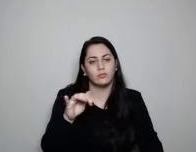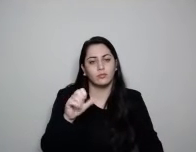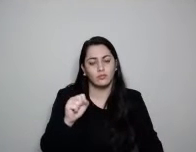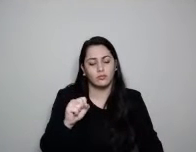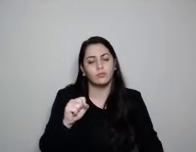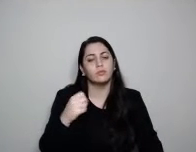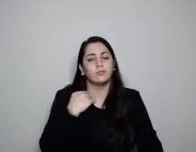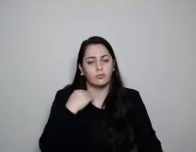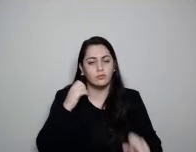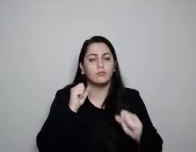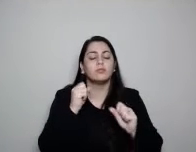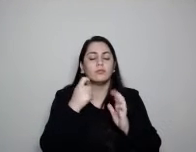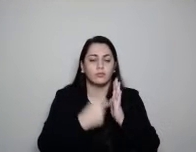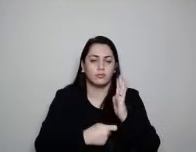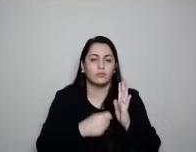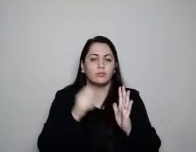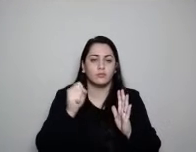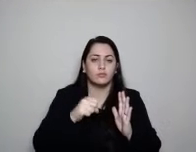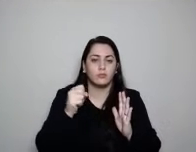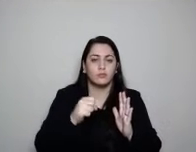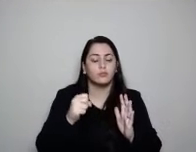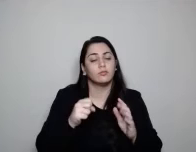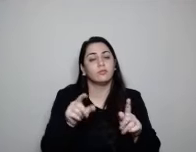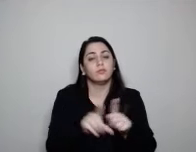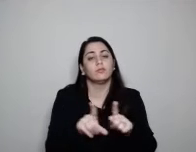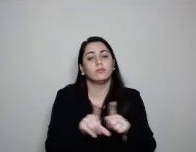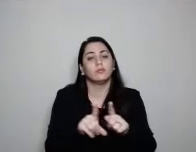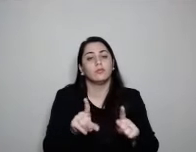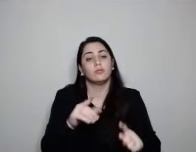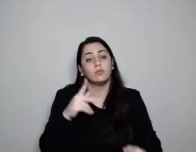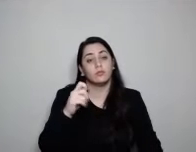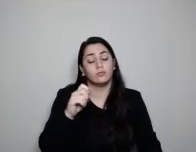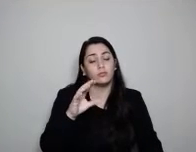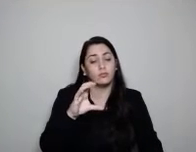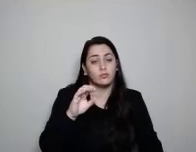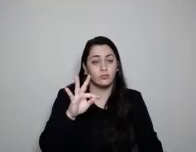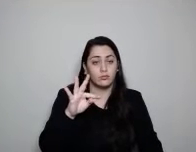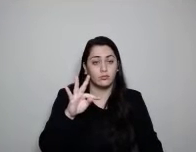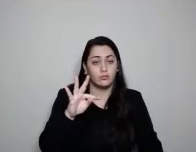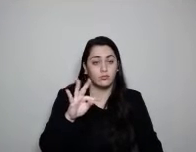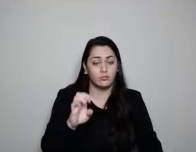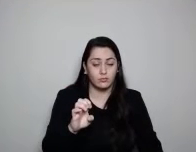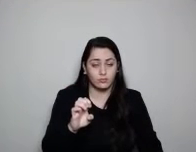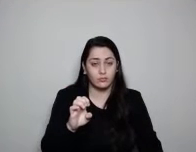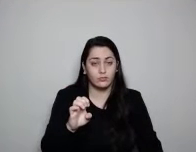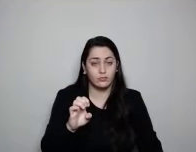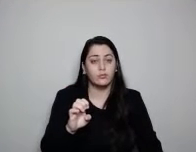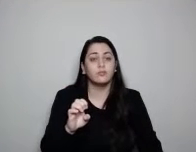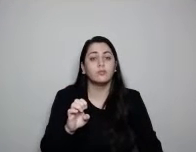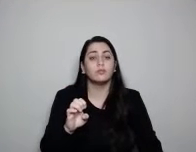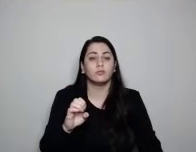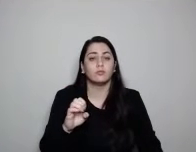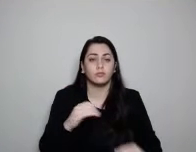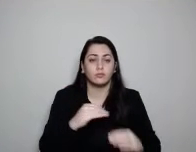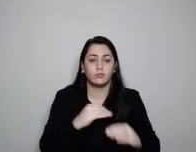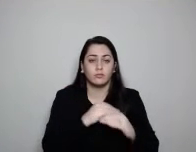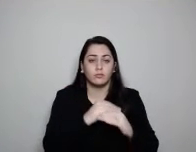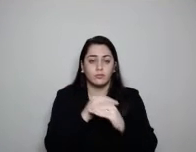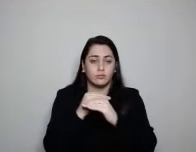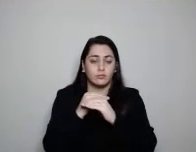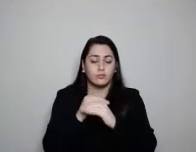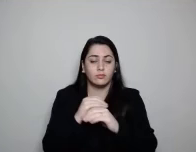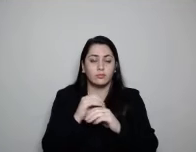sendo obrigatória ainda a oferta de pacote padronizado pelo Banco Réu, mais uma vez, sem proibir a cobrança das